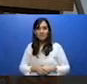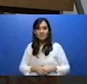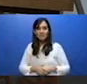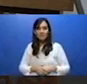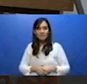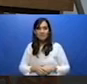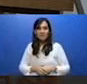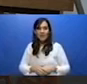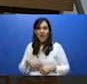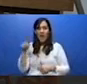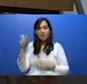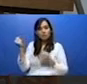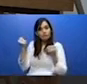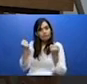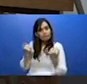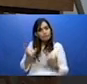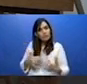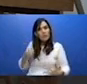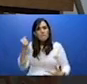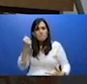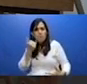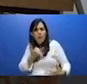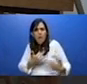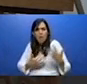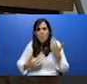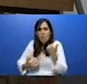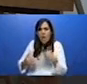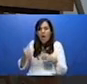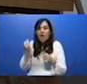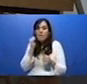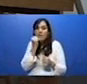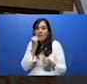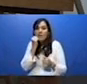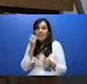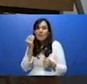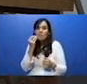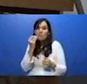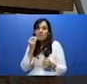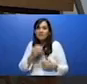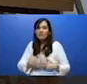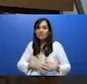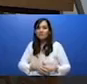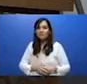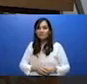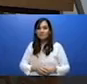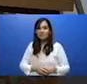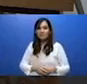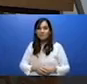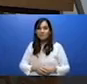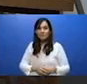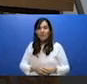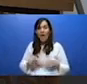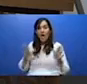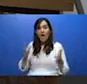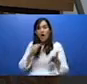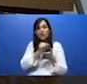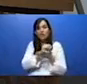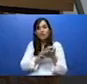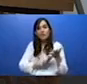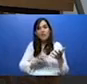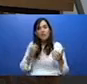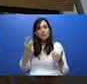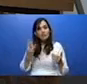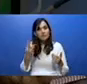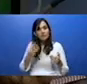mesma explicação da experiência. E aí, nós vamos para a atividade 3, nós vamos responder.